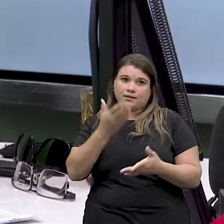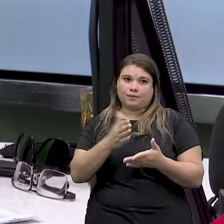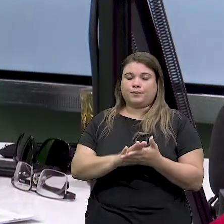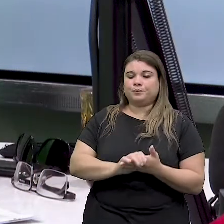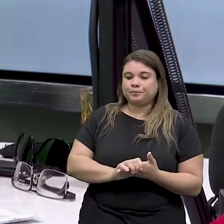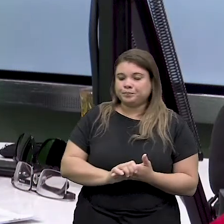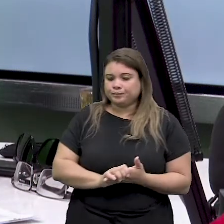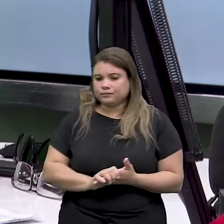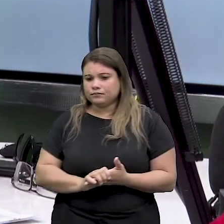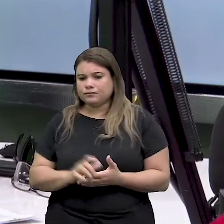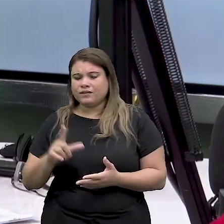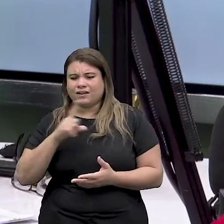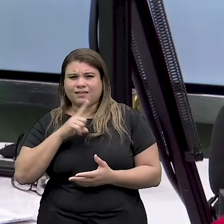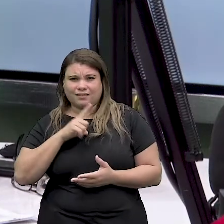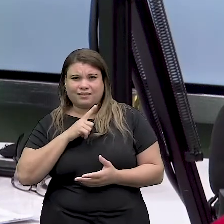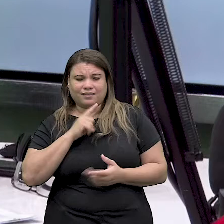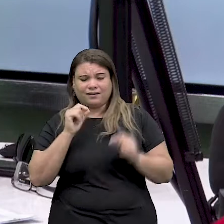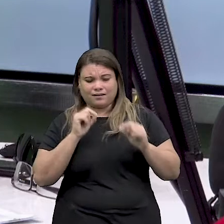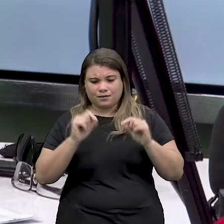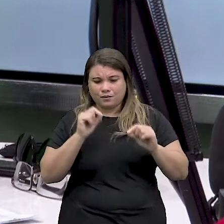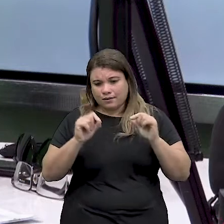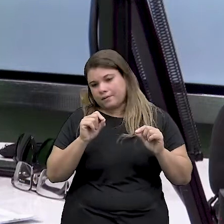até a palavra que a gente fala,